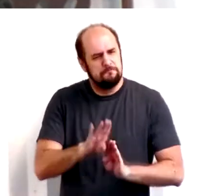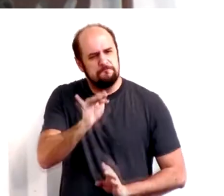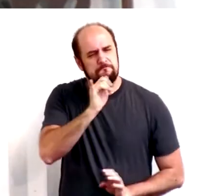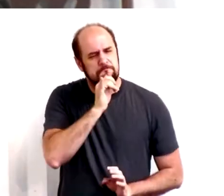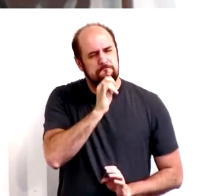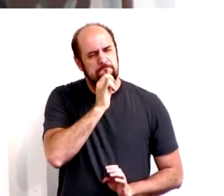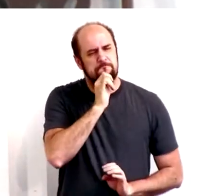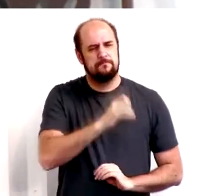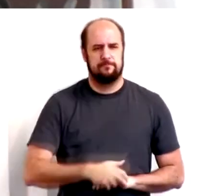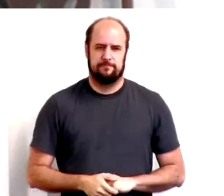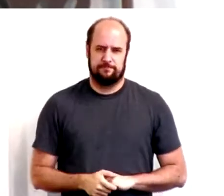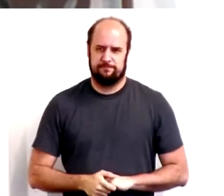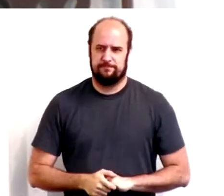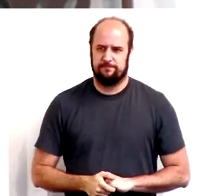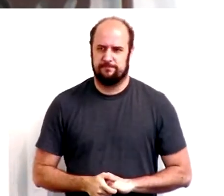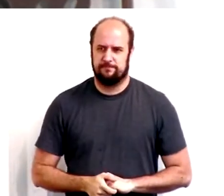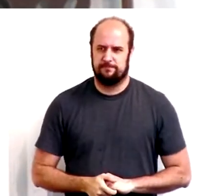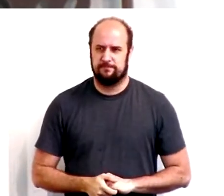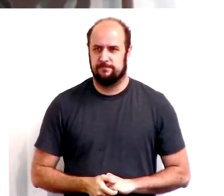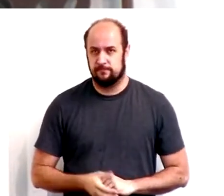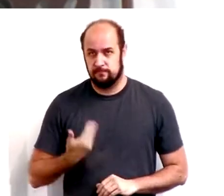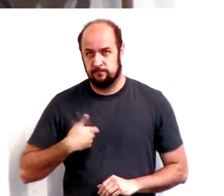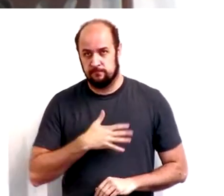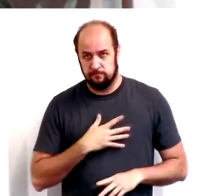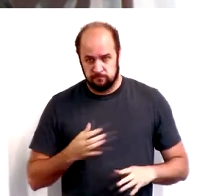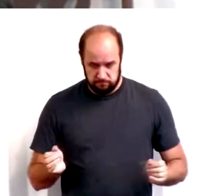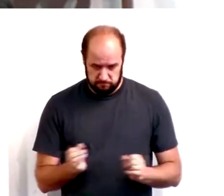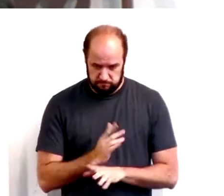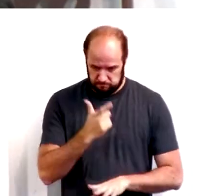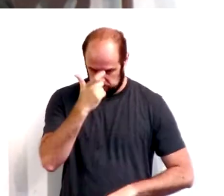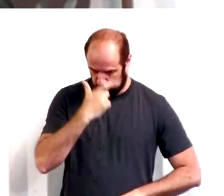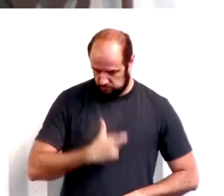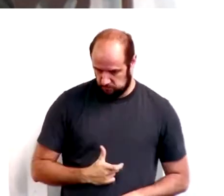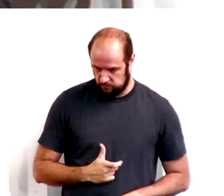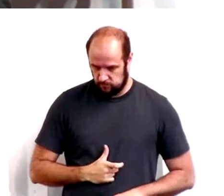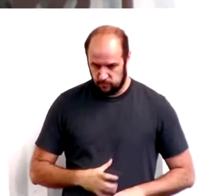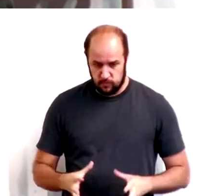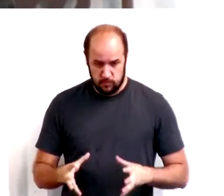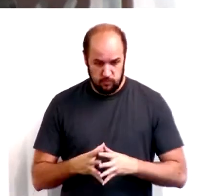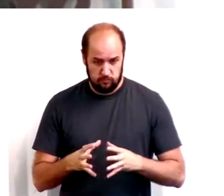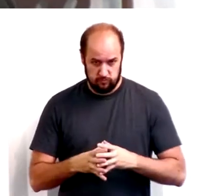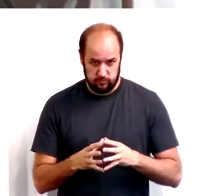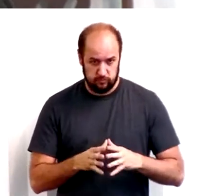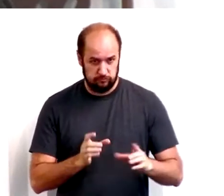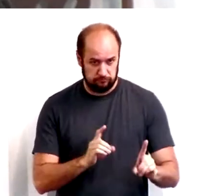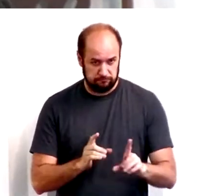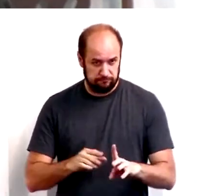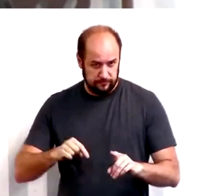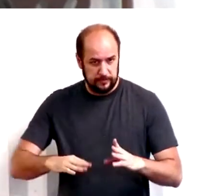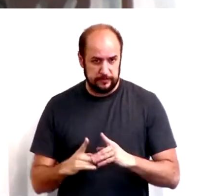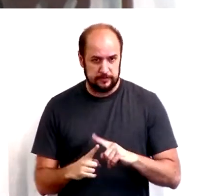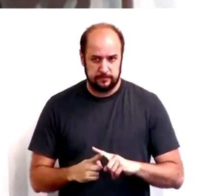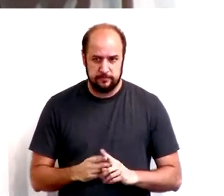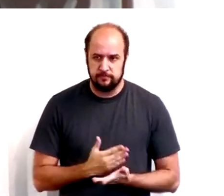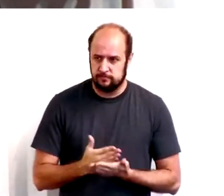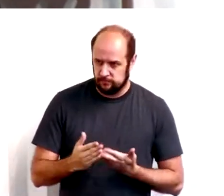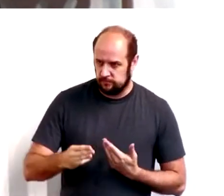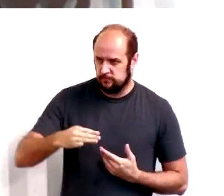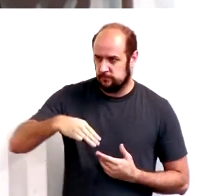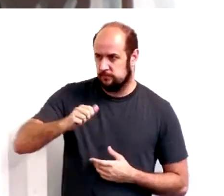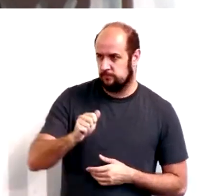modelo de outros? Nós estamos aqui numa rede de discipulado, implantando isso aqui na igreja com o presbítero